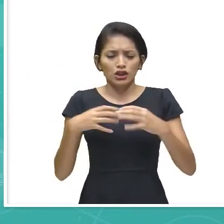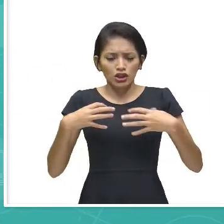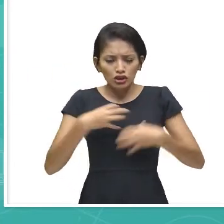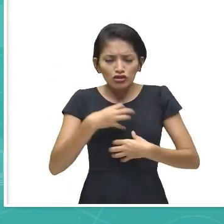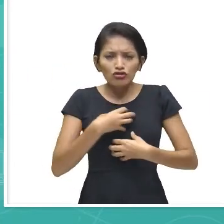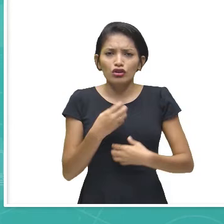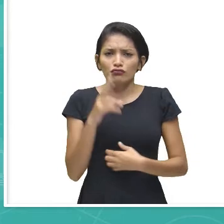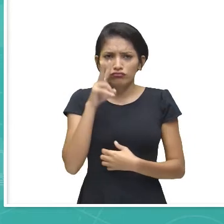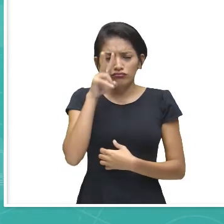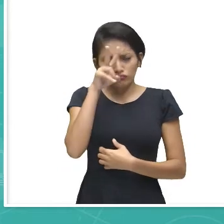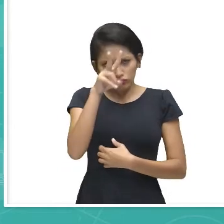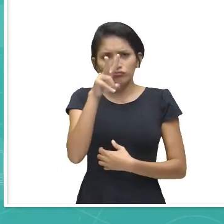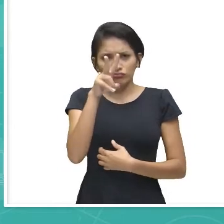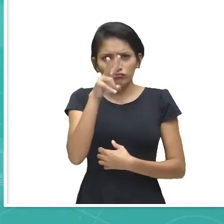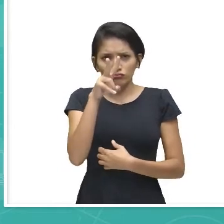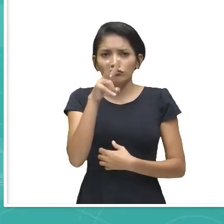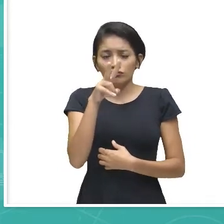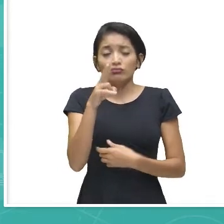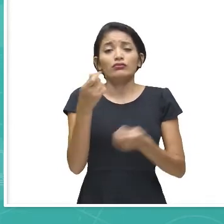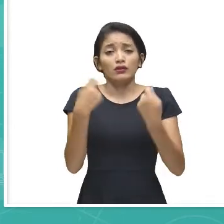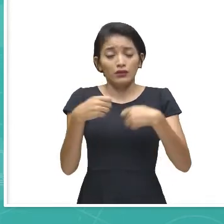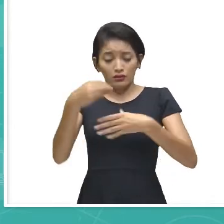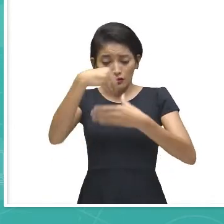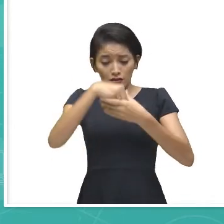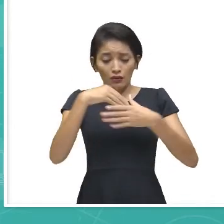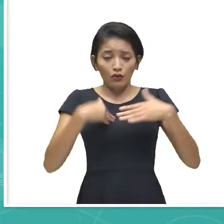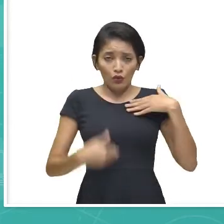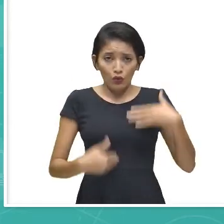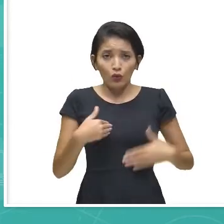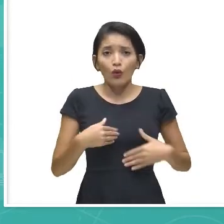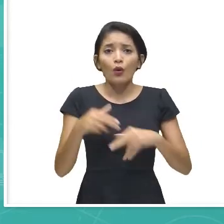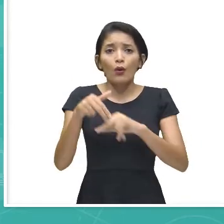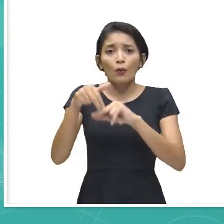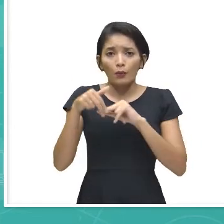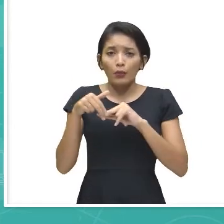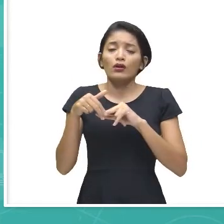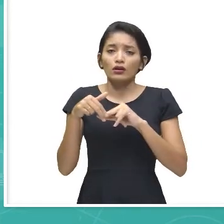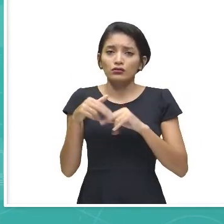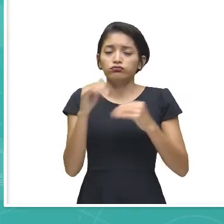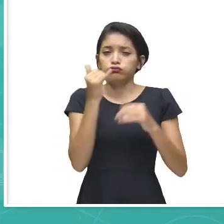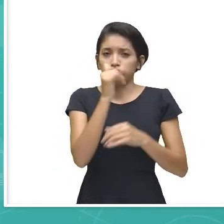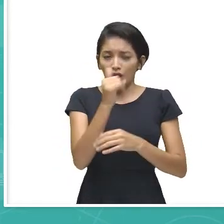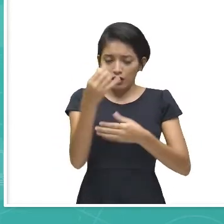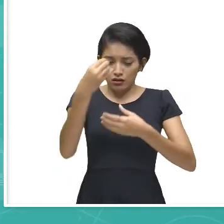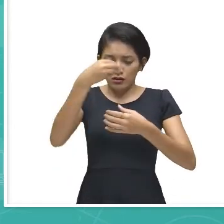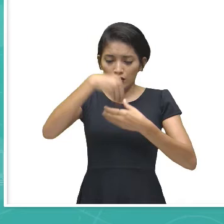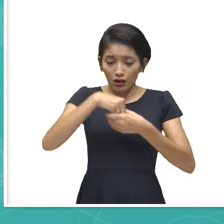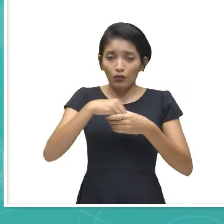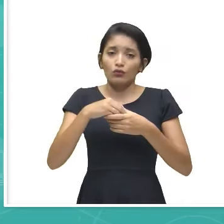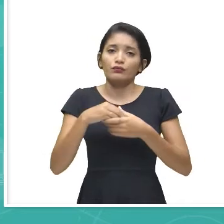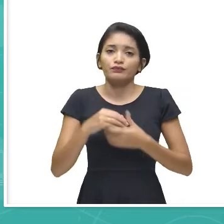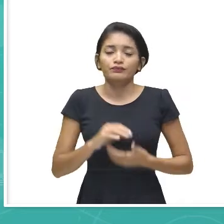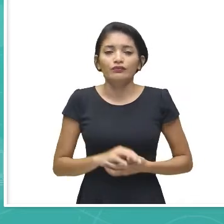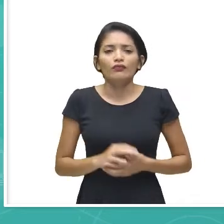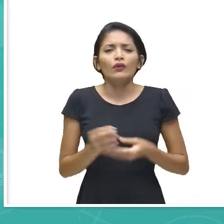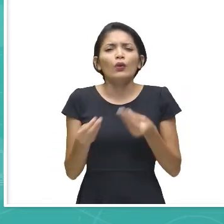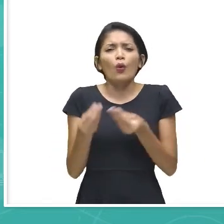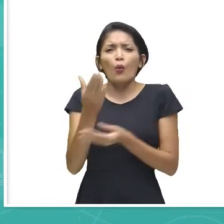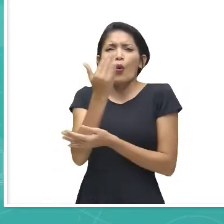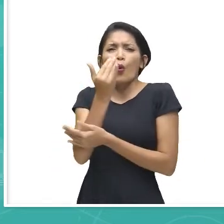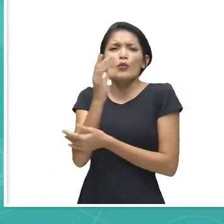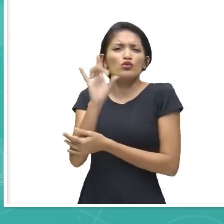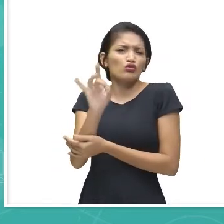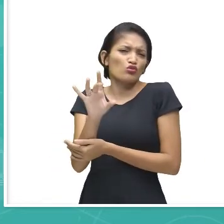para suprir, né, a necessidade do corpo deles por energia. Lógico, não é que eles podem comer